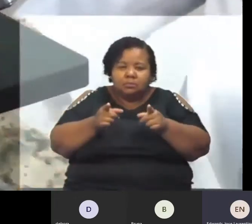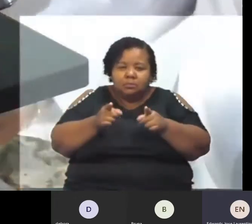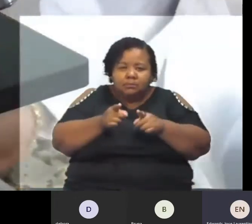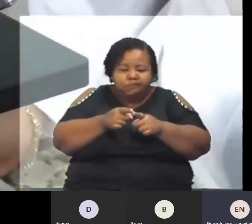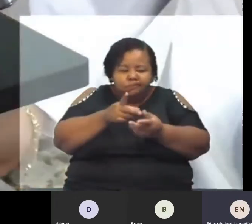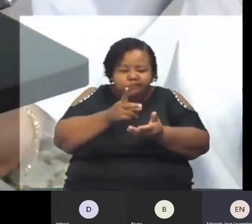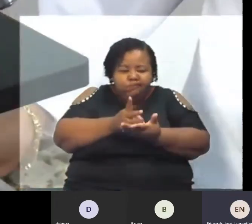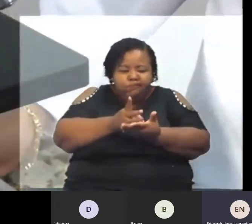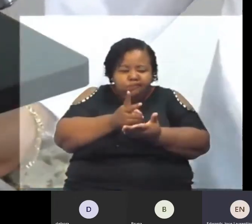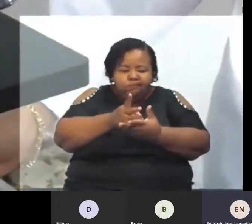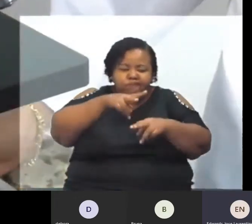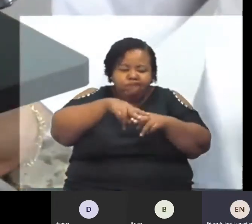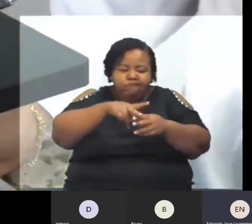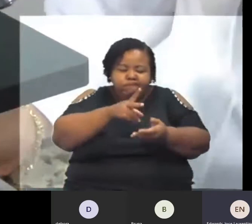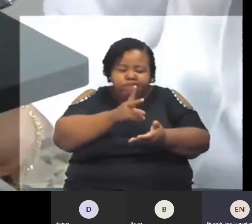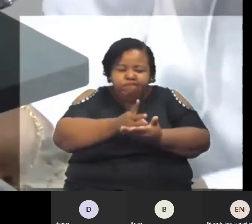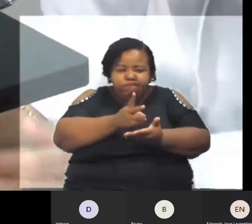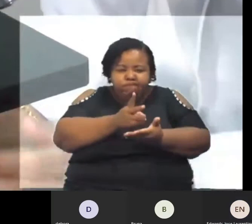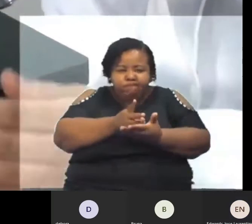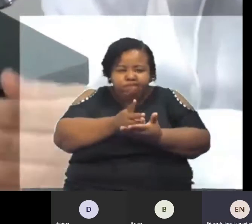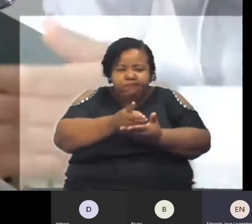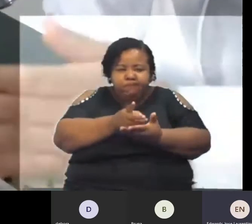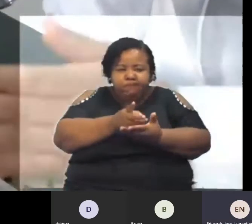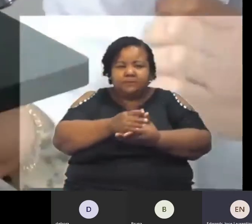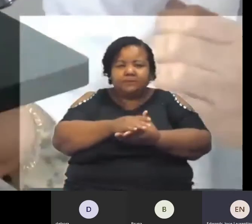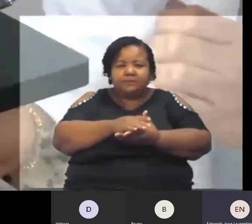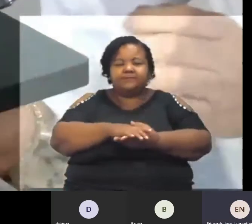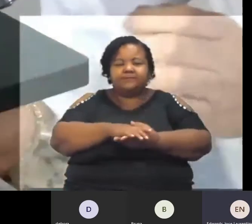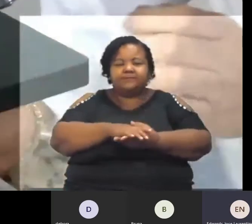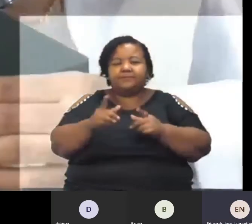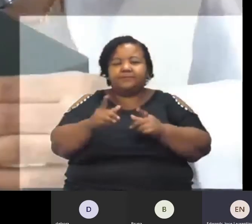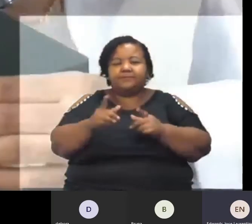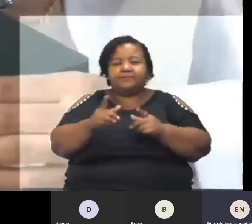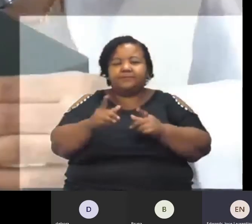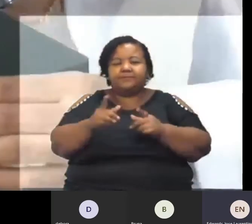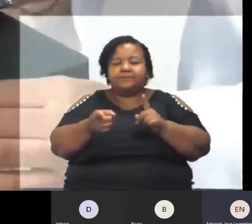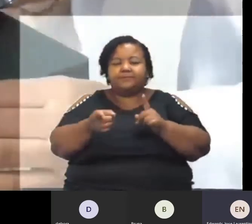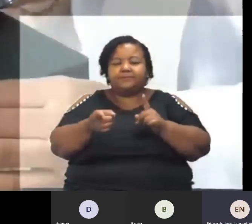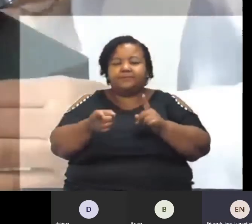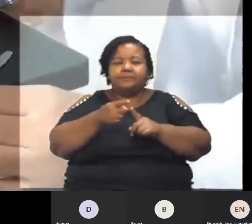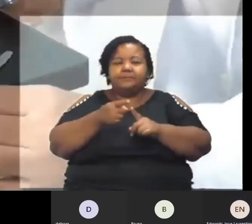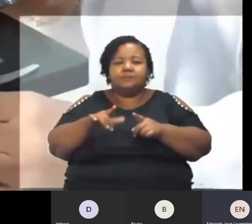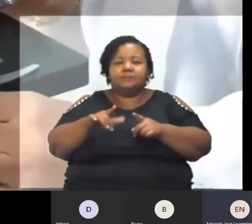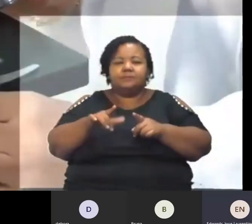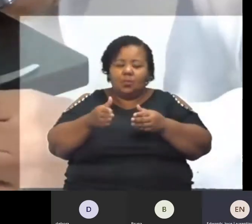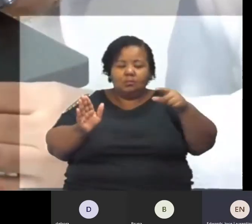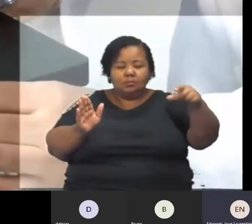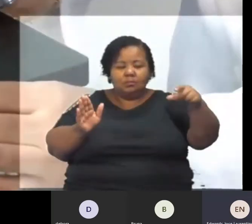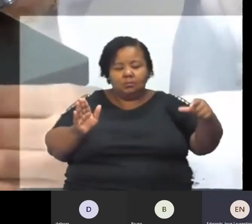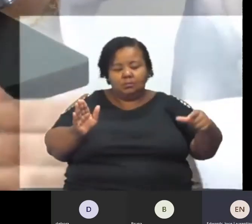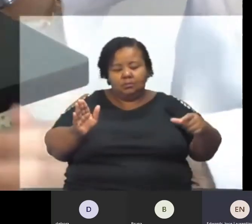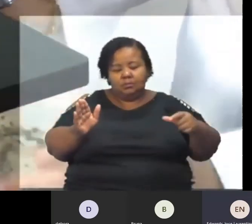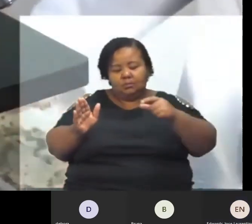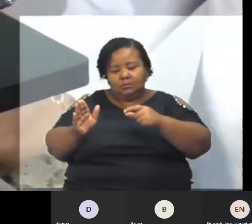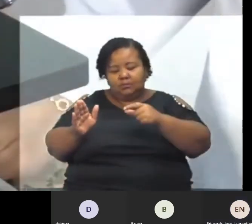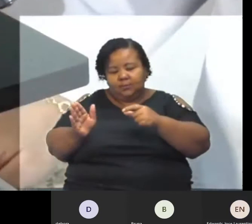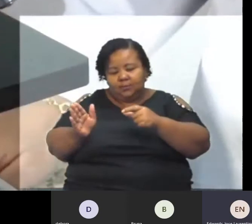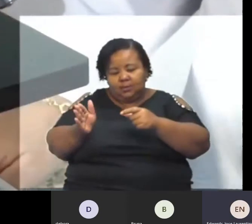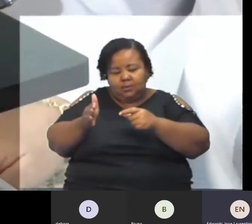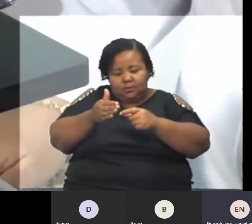e manter essa lâmina presa. Então, primeiramente, você vai abrir a pinça, posicionar a lâmina